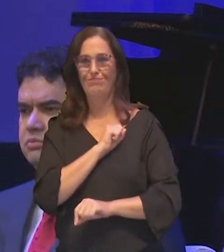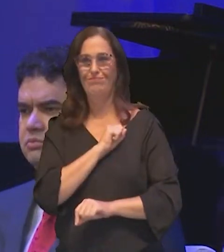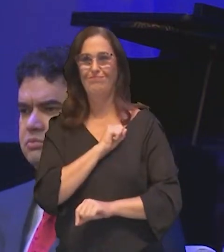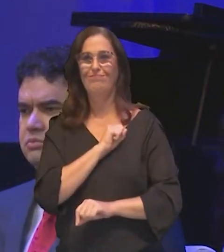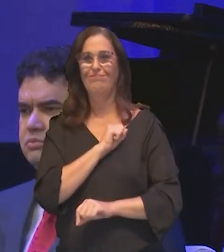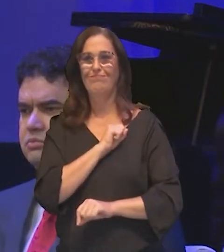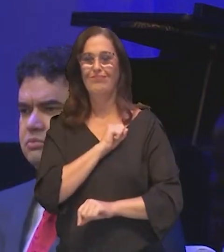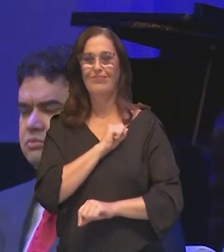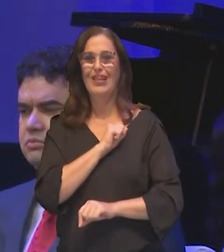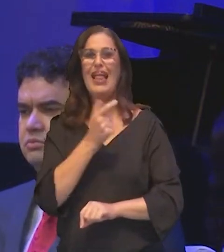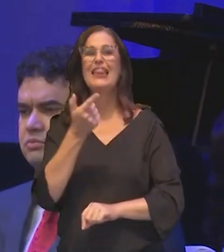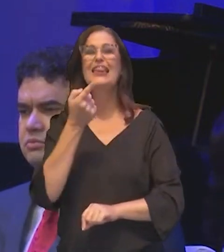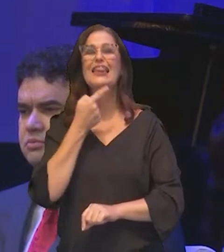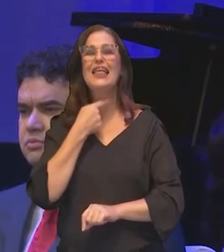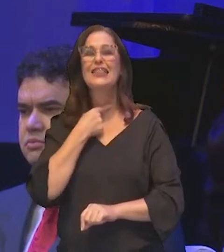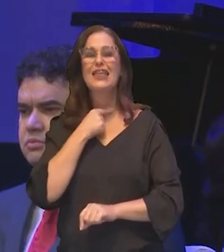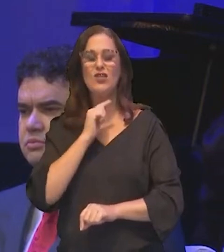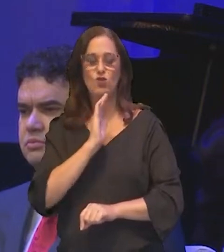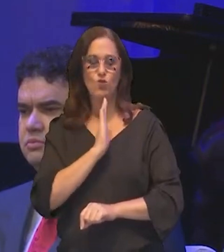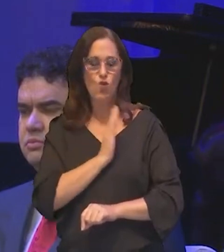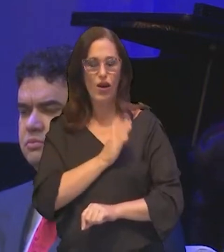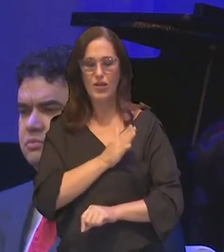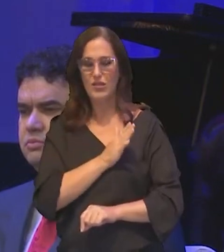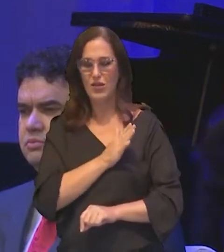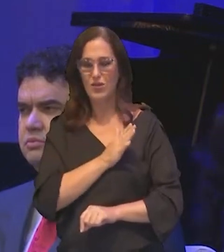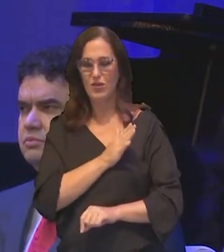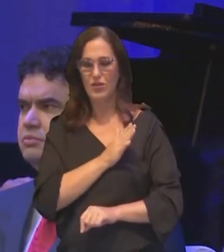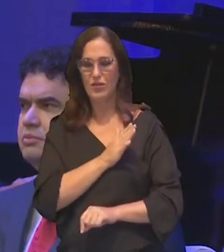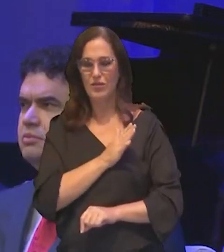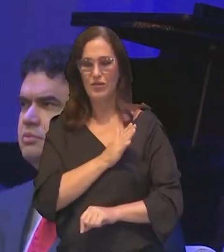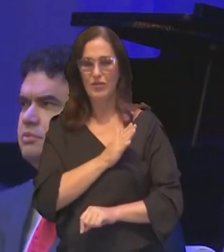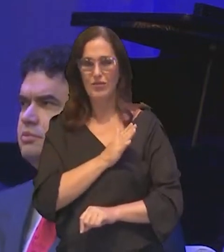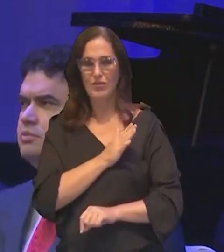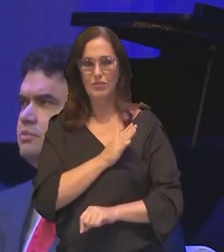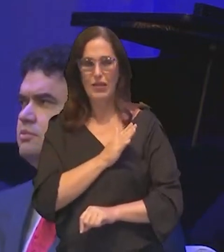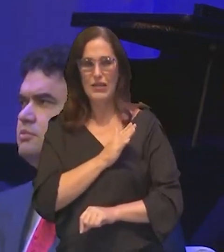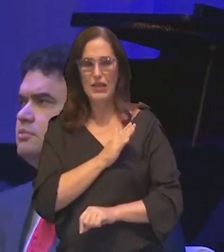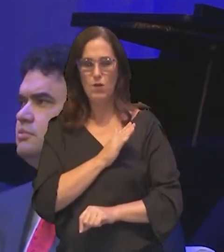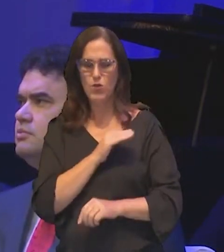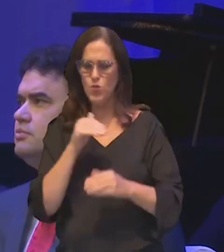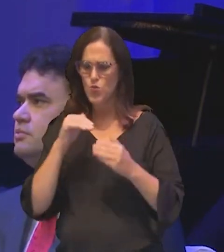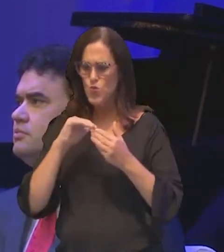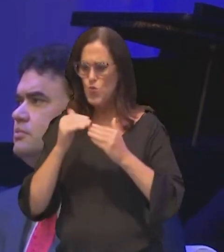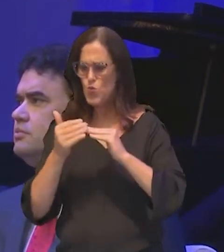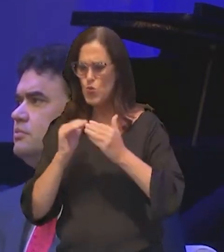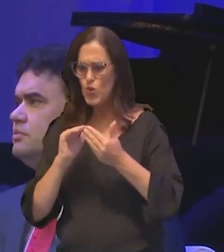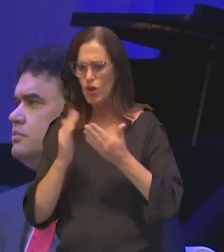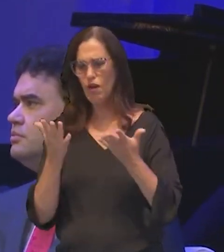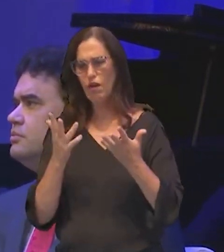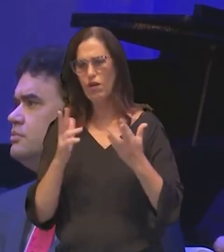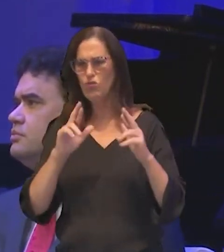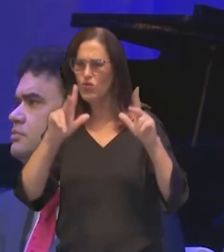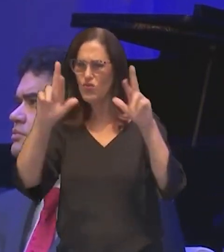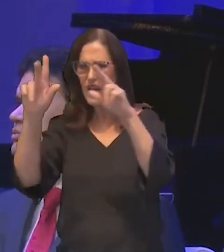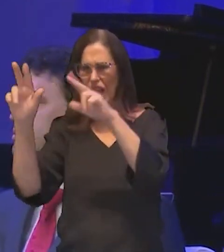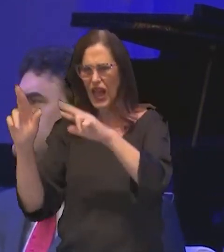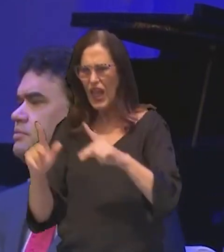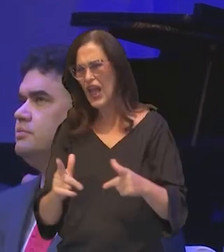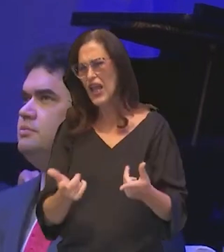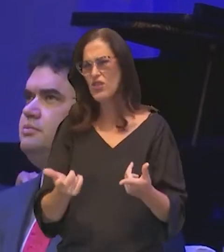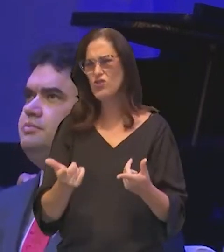que o desejo que existe em nosso coração para sermos bem ajustados, cada um da sua forma, cada um com